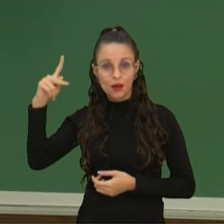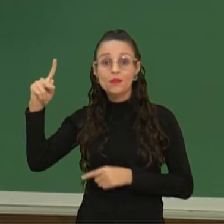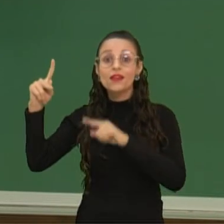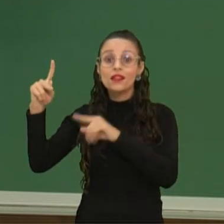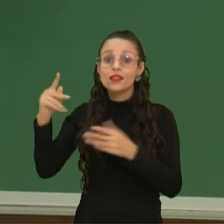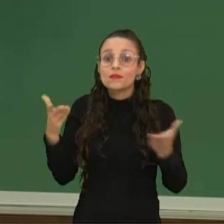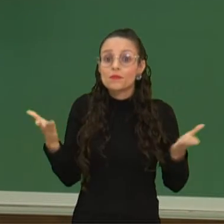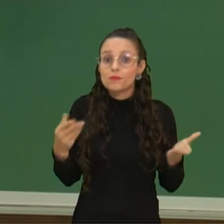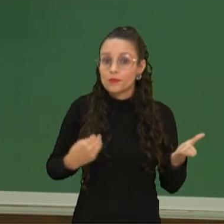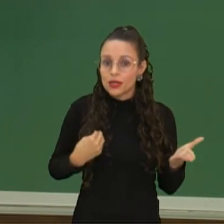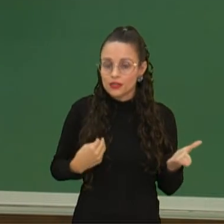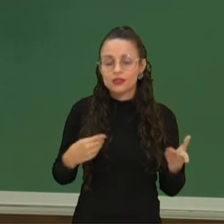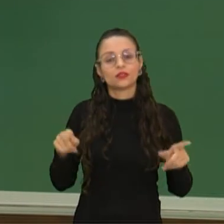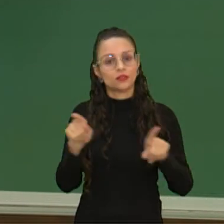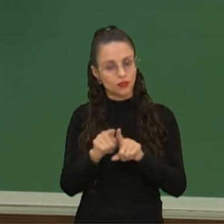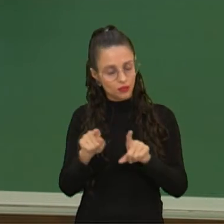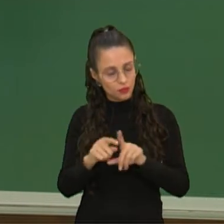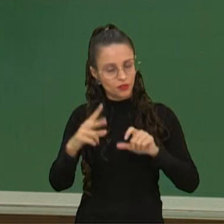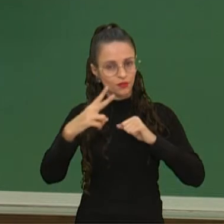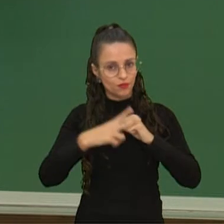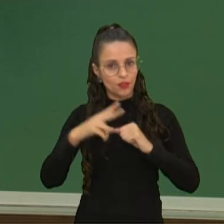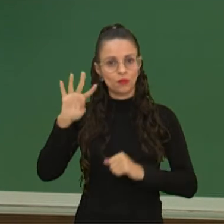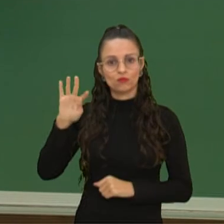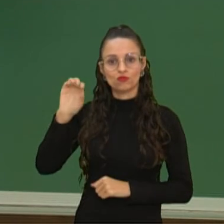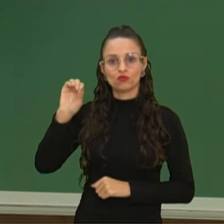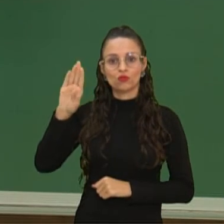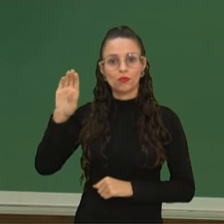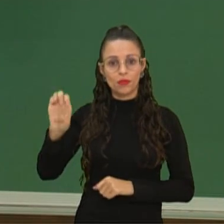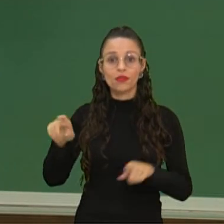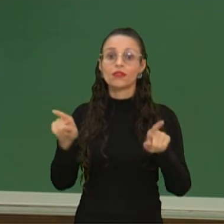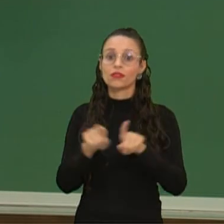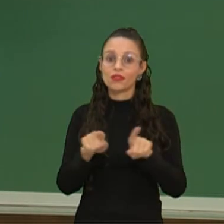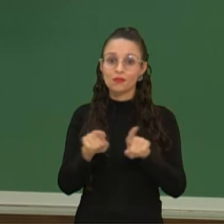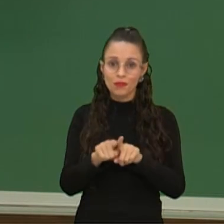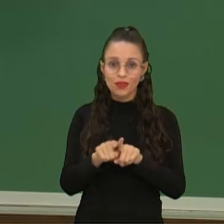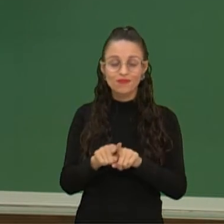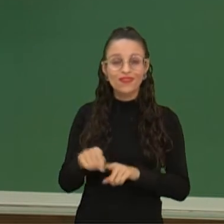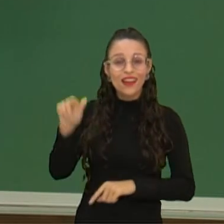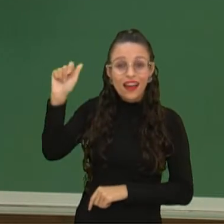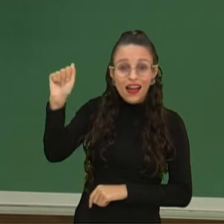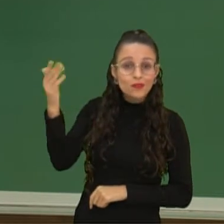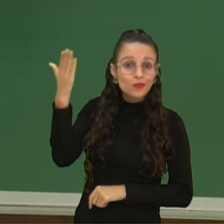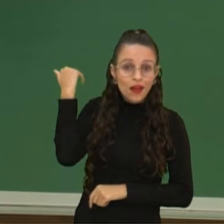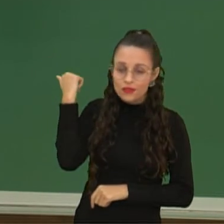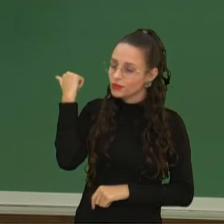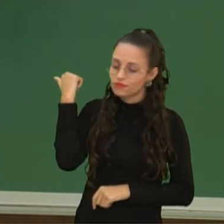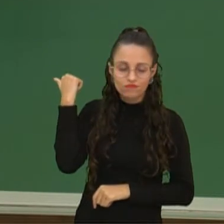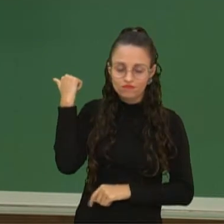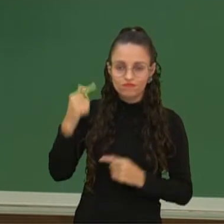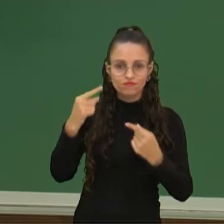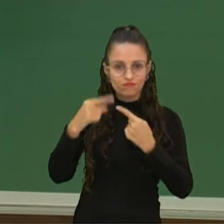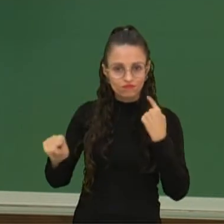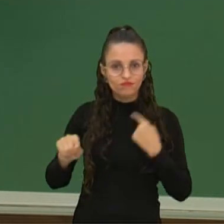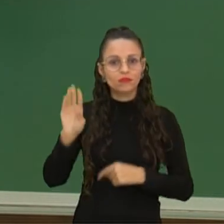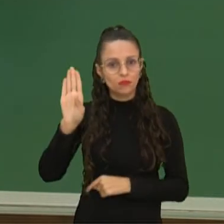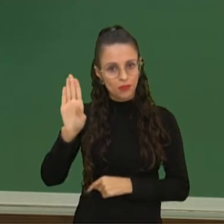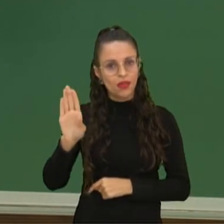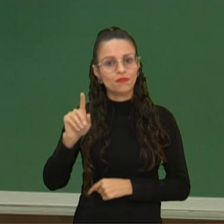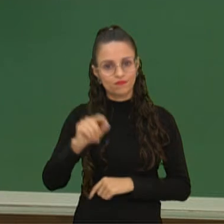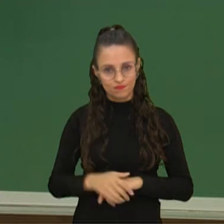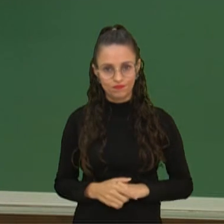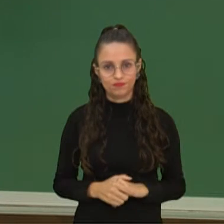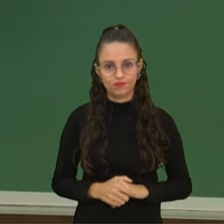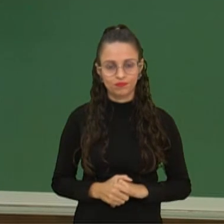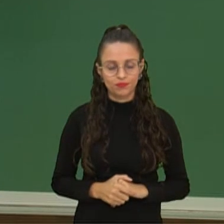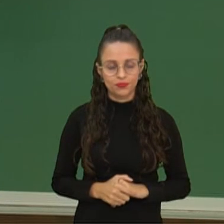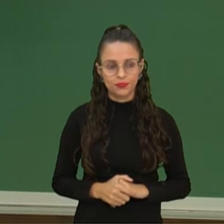verbo to be tem que estar no presente. Se você olhar a letra A, o verbo to be está no passado. Então, não está batendo uma coisa com a outra. Por isso que a resposta